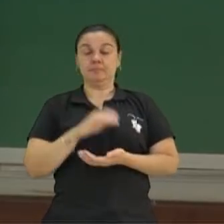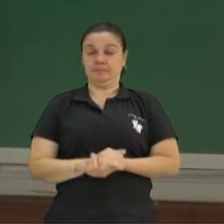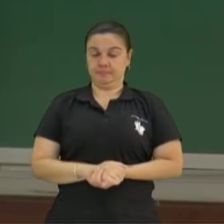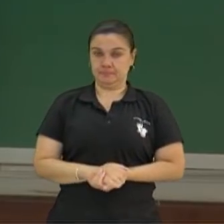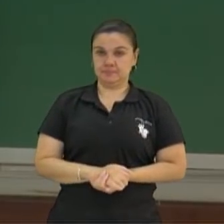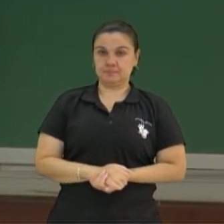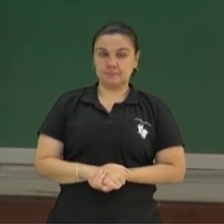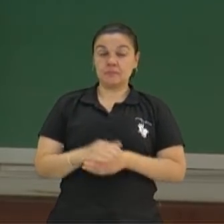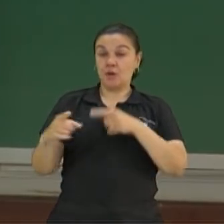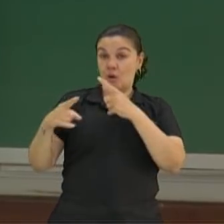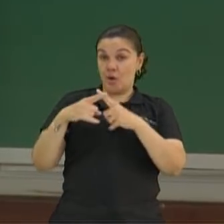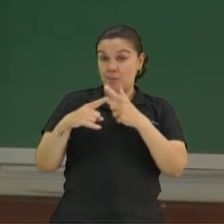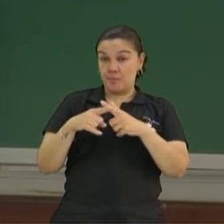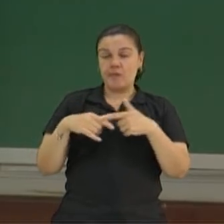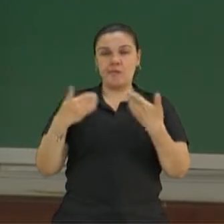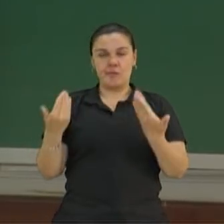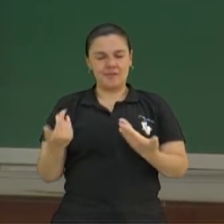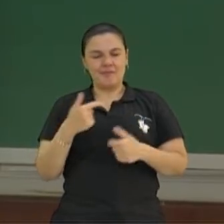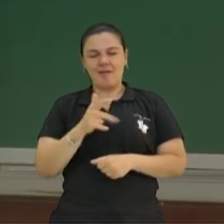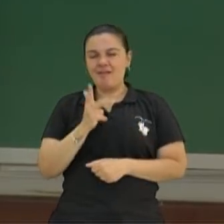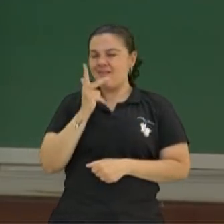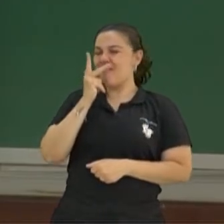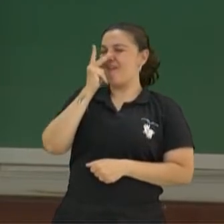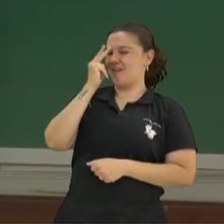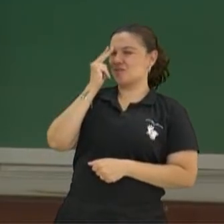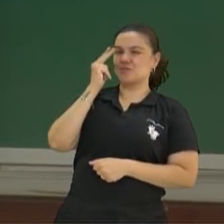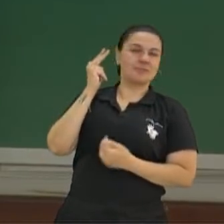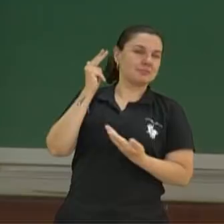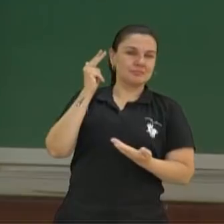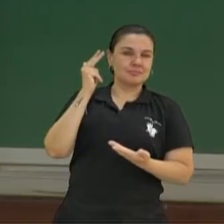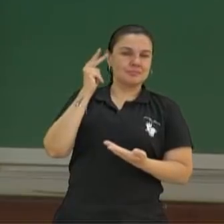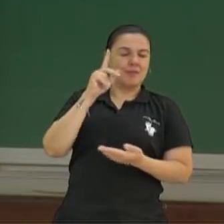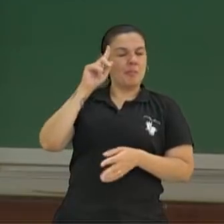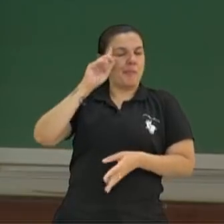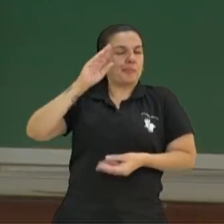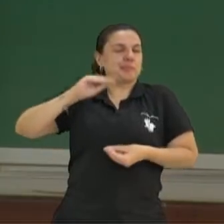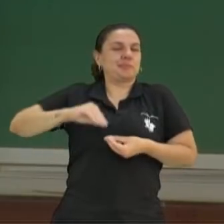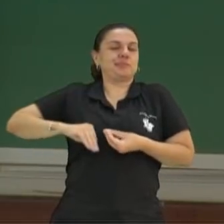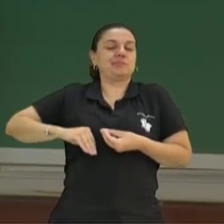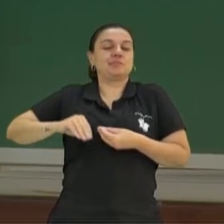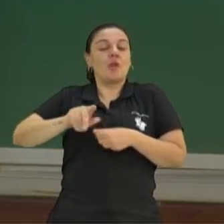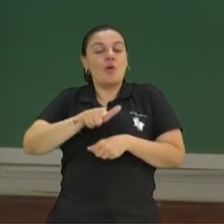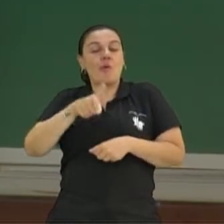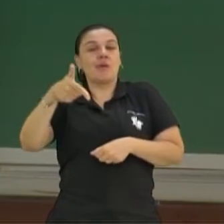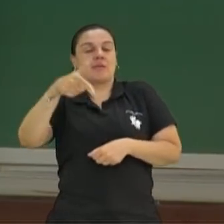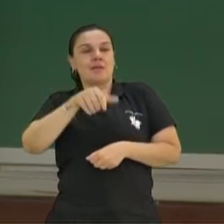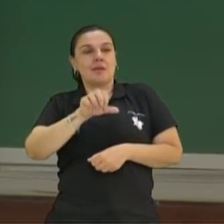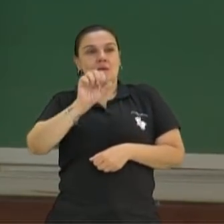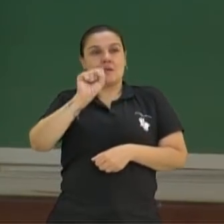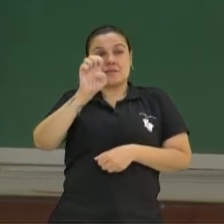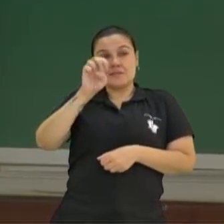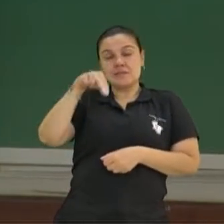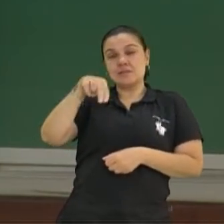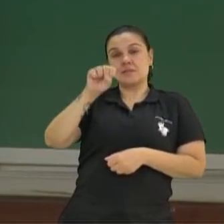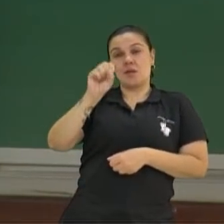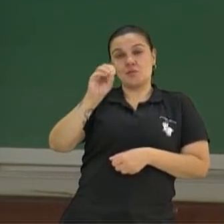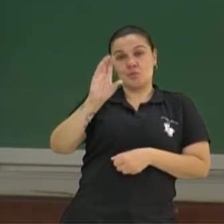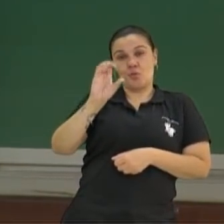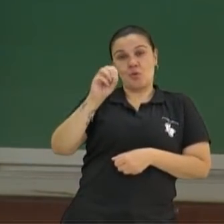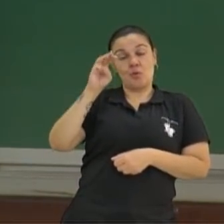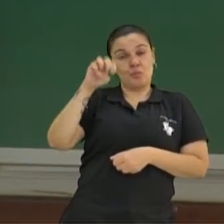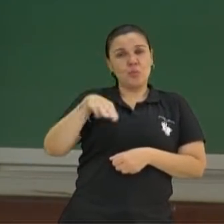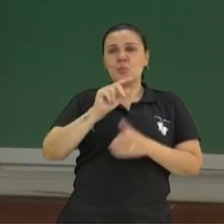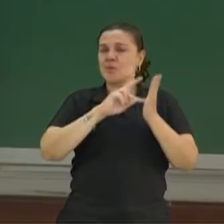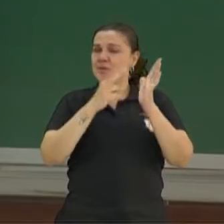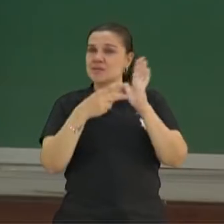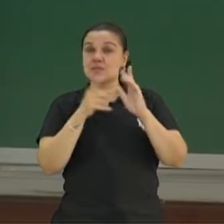constatação. Porque quando a gente está falando em eu acho, nós vamos estar tratando de senso comum, que é uma outra coisa. Dá uma olhada aqui, ó. Senso